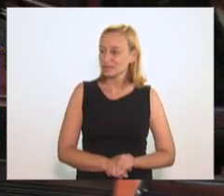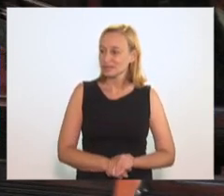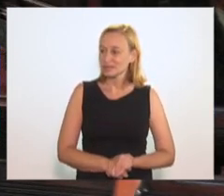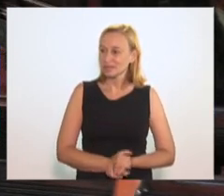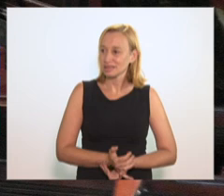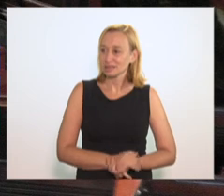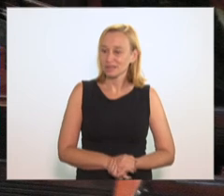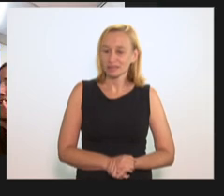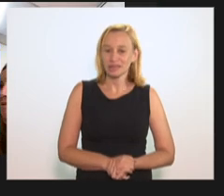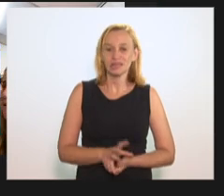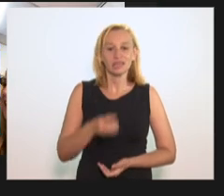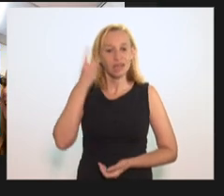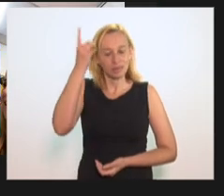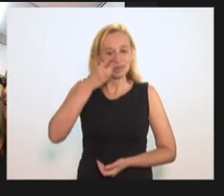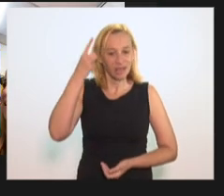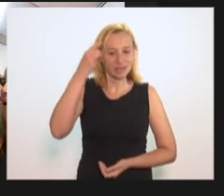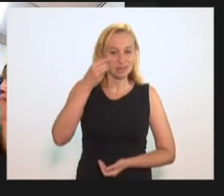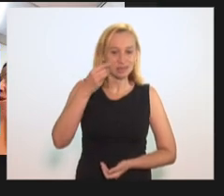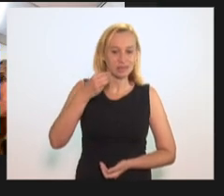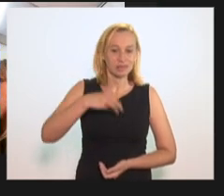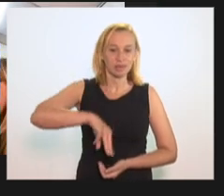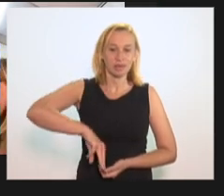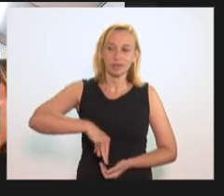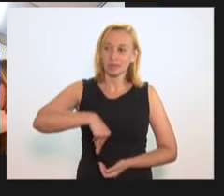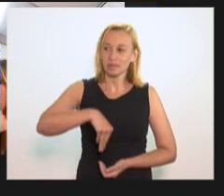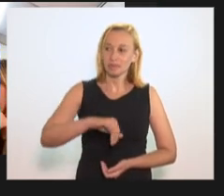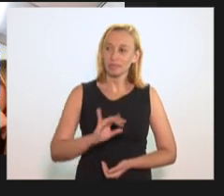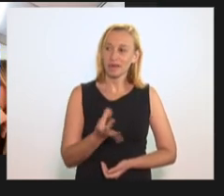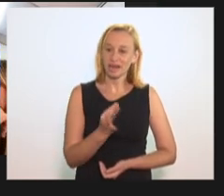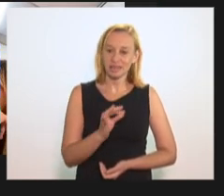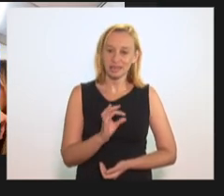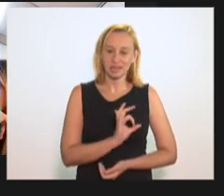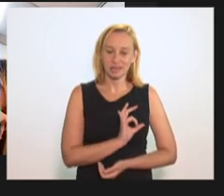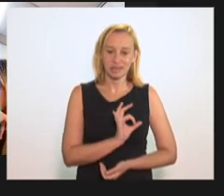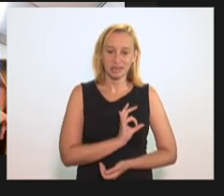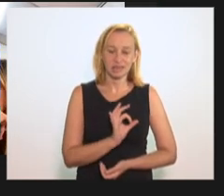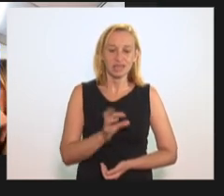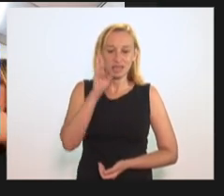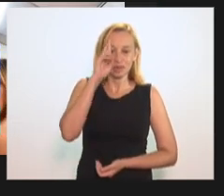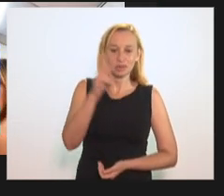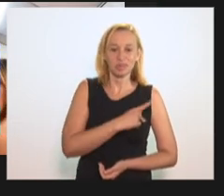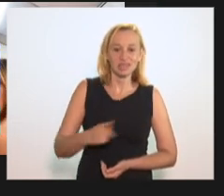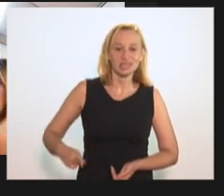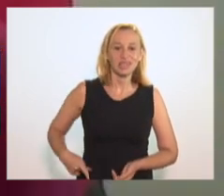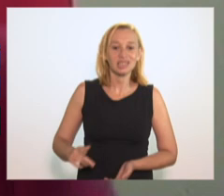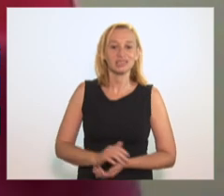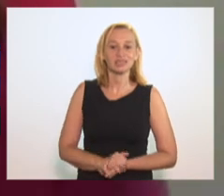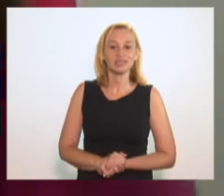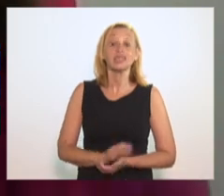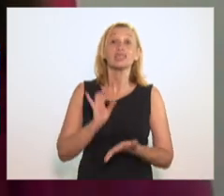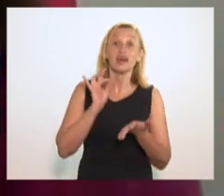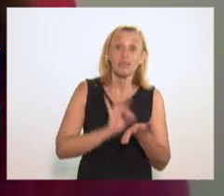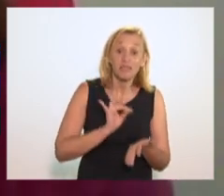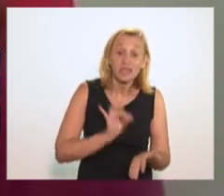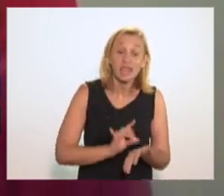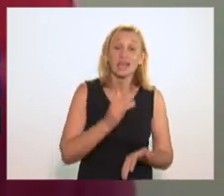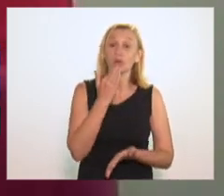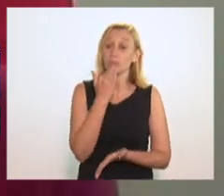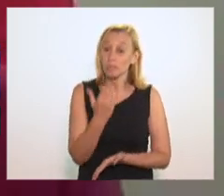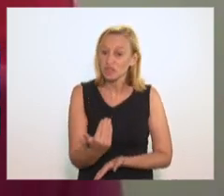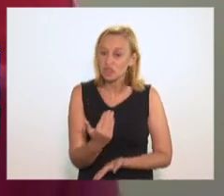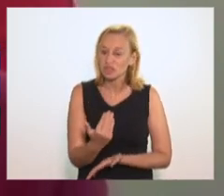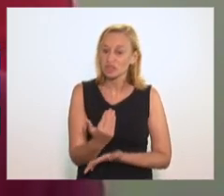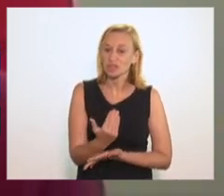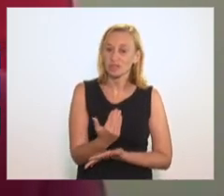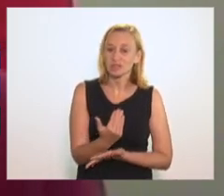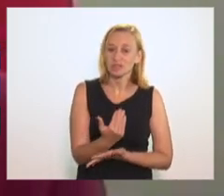está da Marta sem som presidente na verdade eu pedi essa